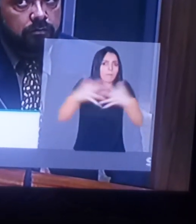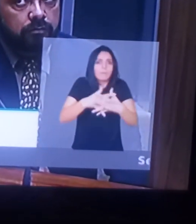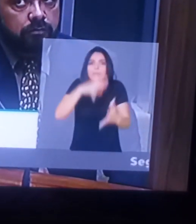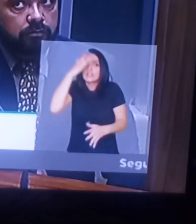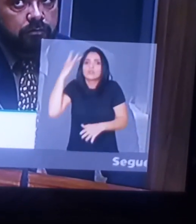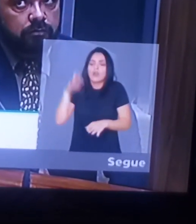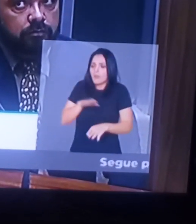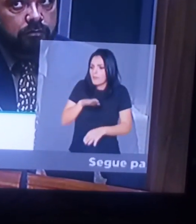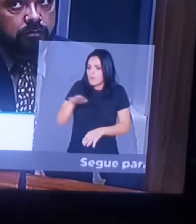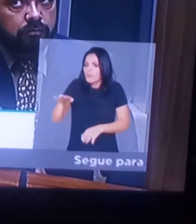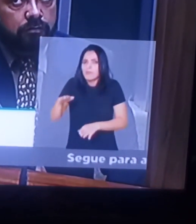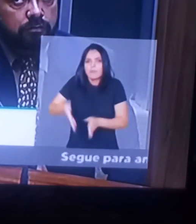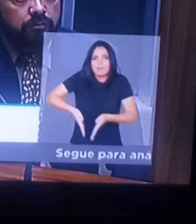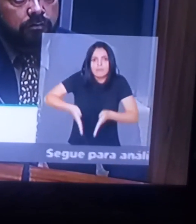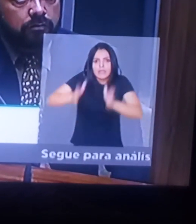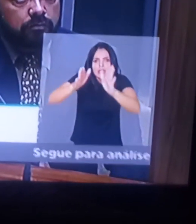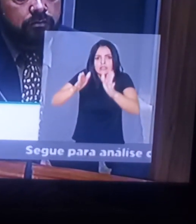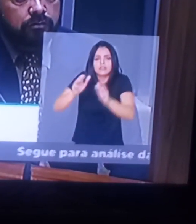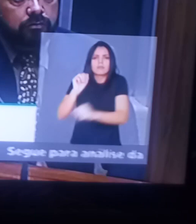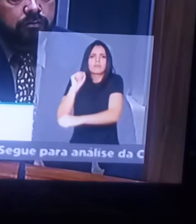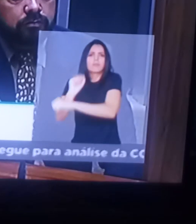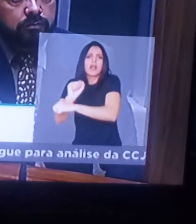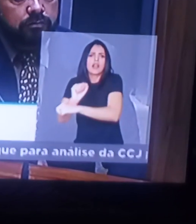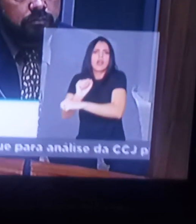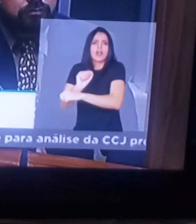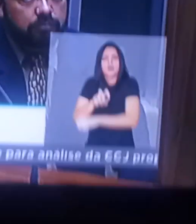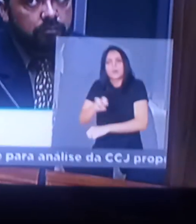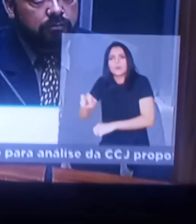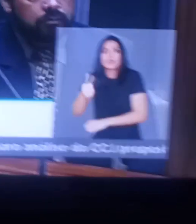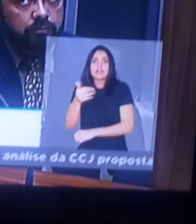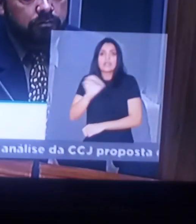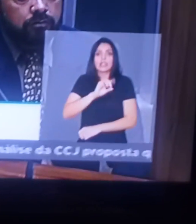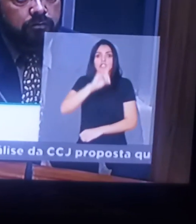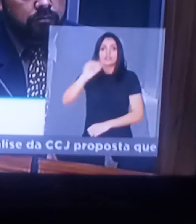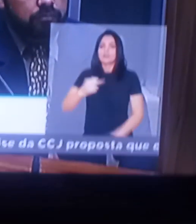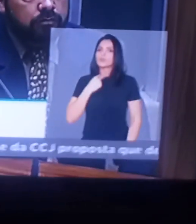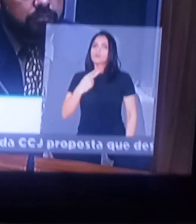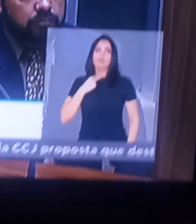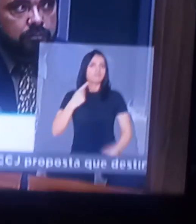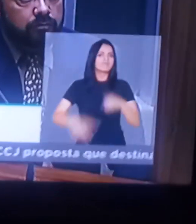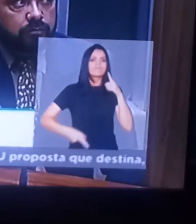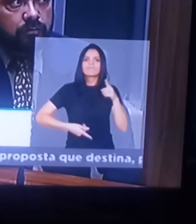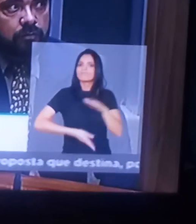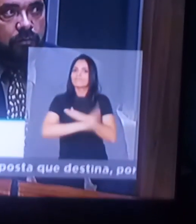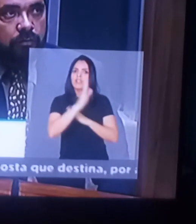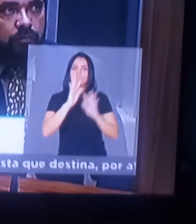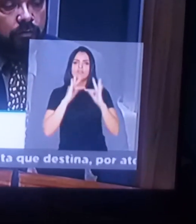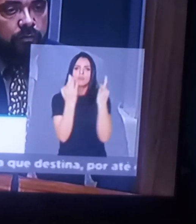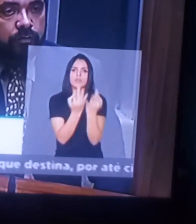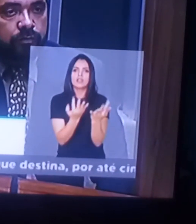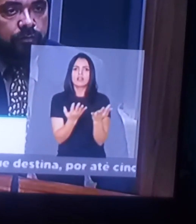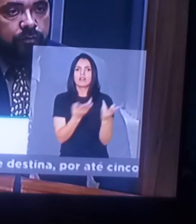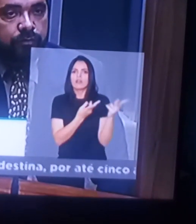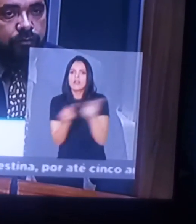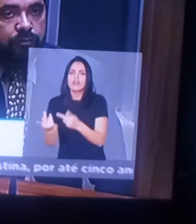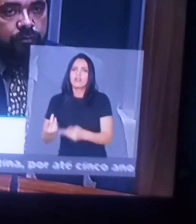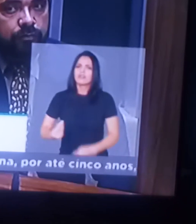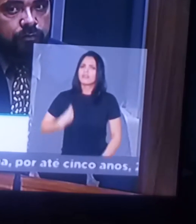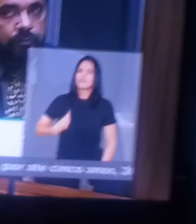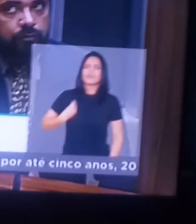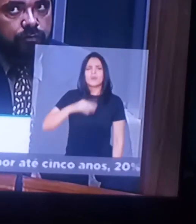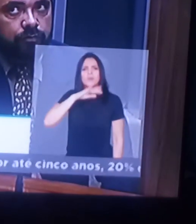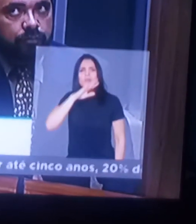da pista, pai de família, mais de 10 dias sem poder ir ver sua família, passando necessidade, já